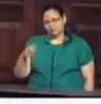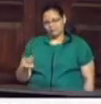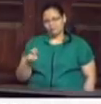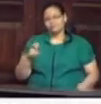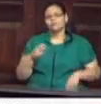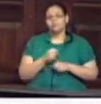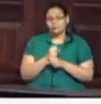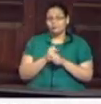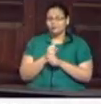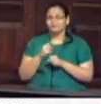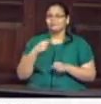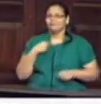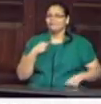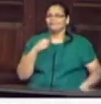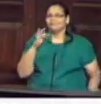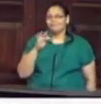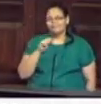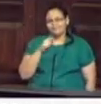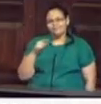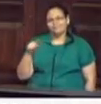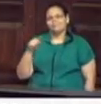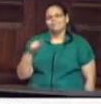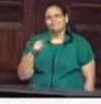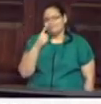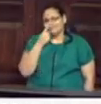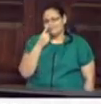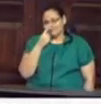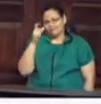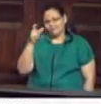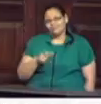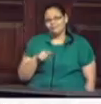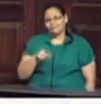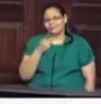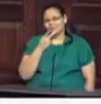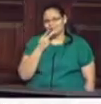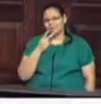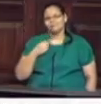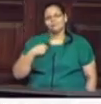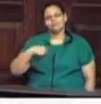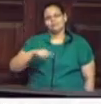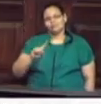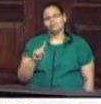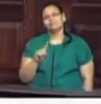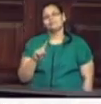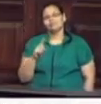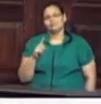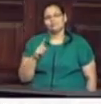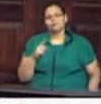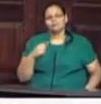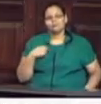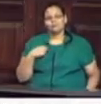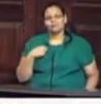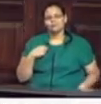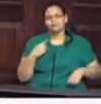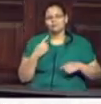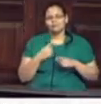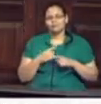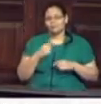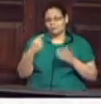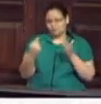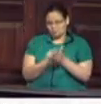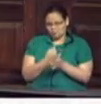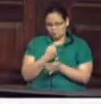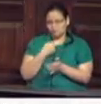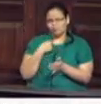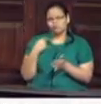sou fã de Vossa Excelência. Muito obrigado, deputado. E não escondo isso e falo aonde vou. Muito obrigado. Falo aonde vou. Quando alguém